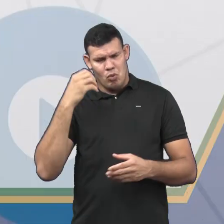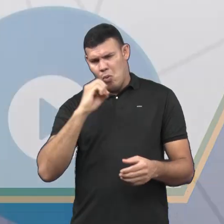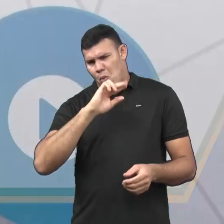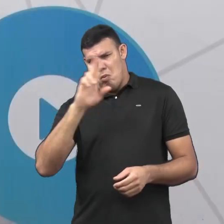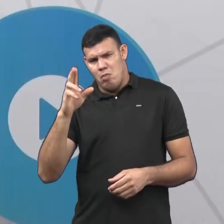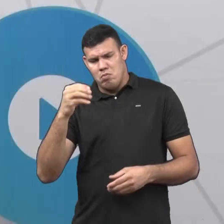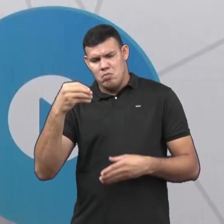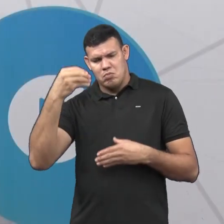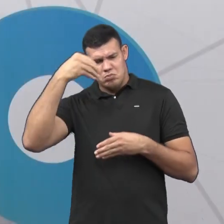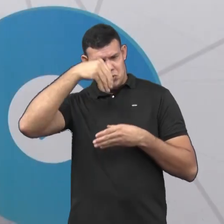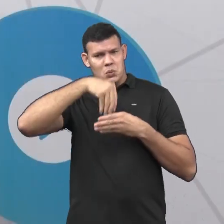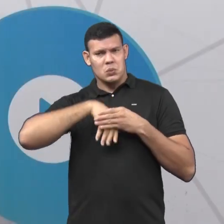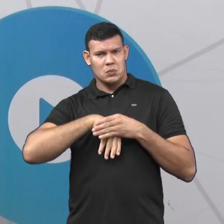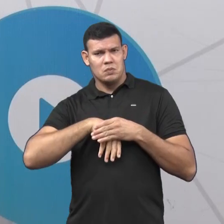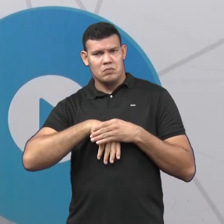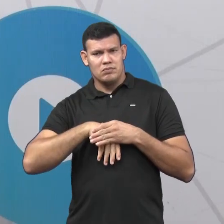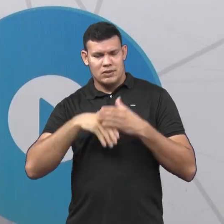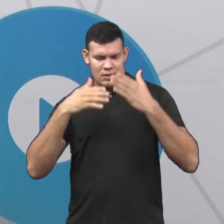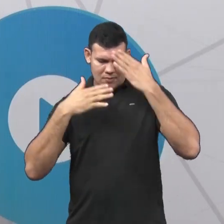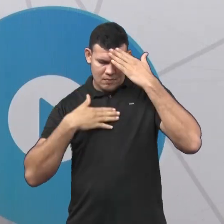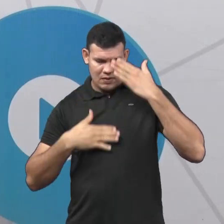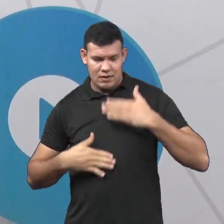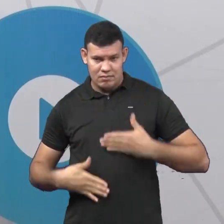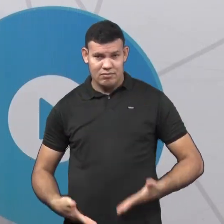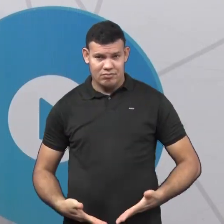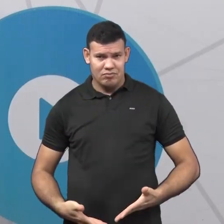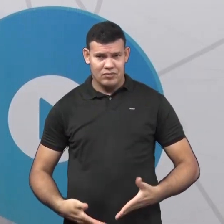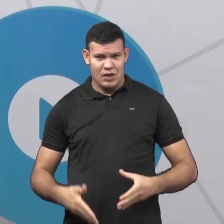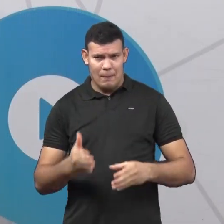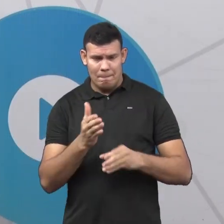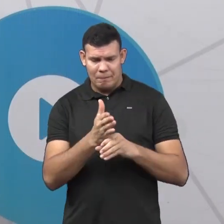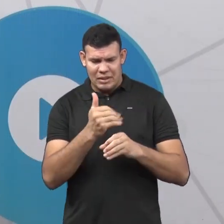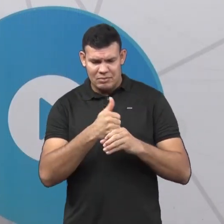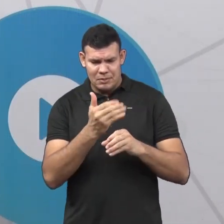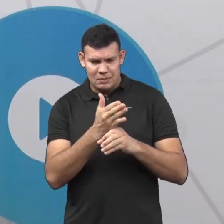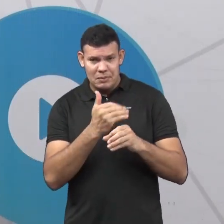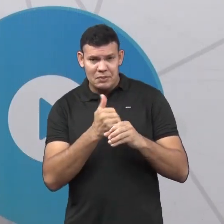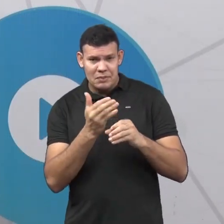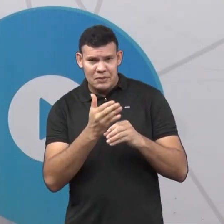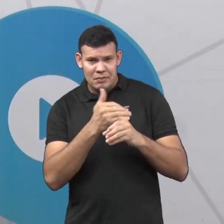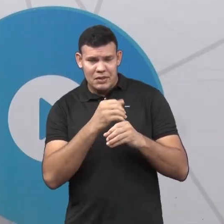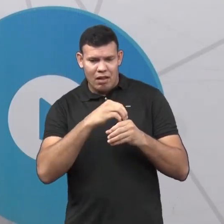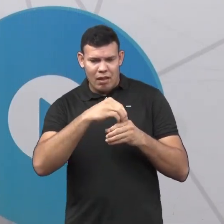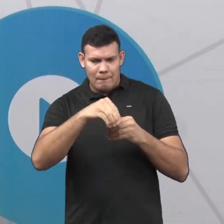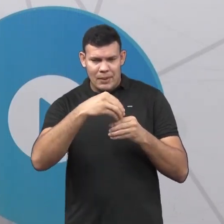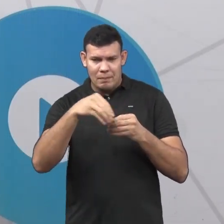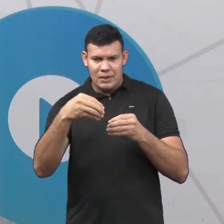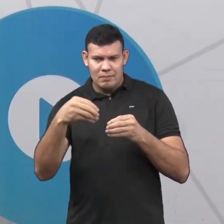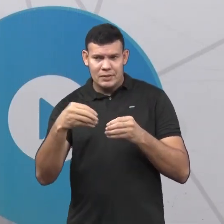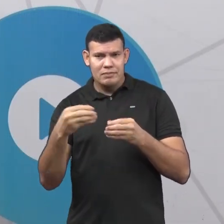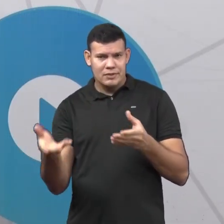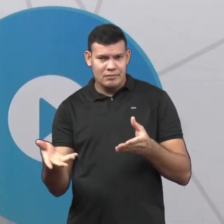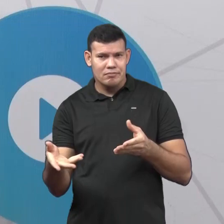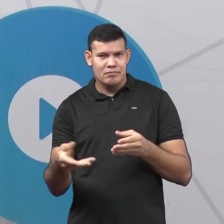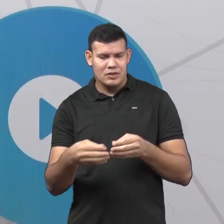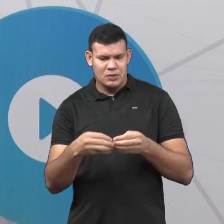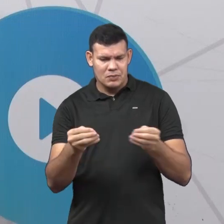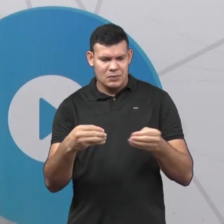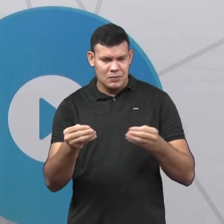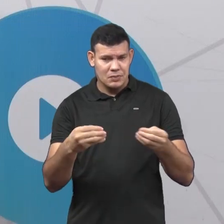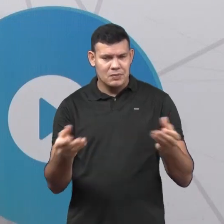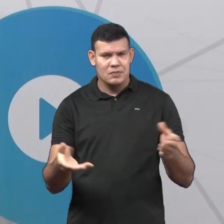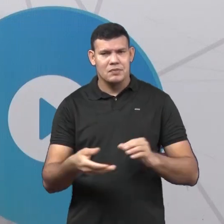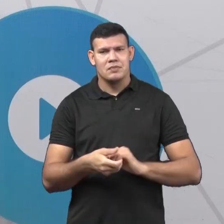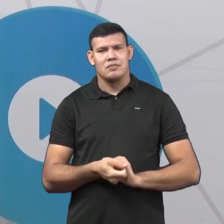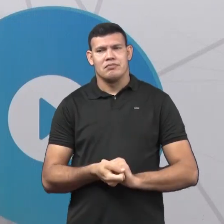corpo, nós vamos ter as plaquetas, que são fragmentos citoplasmáticos, que vão atuar na coagulação